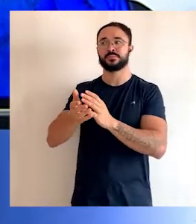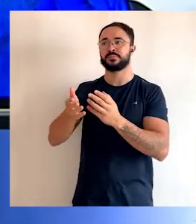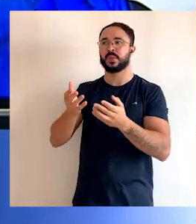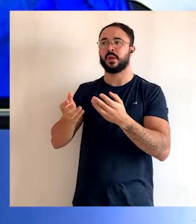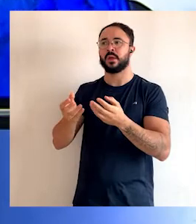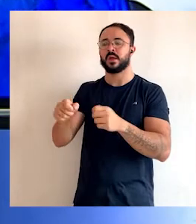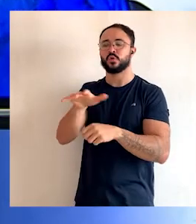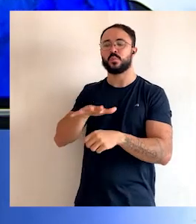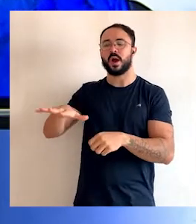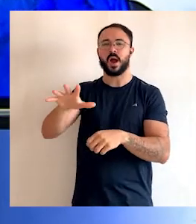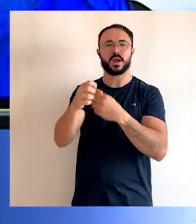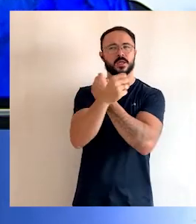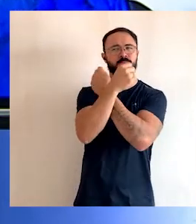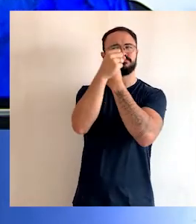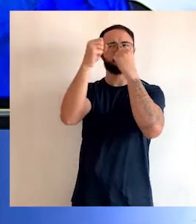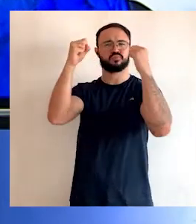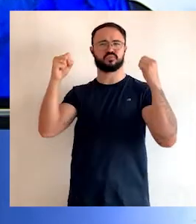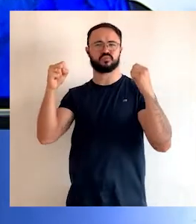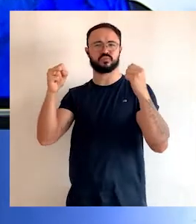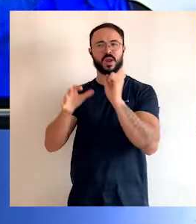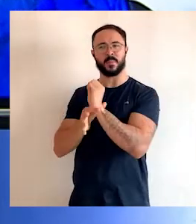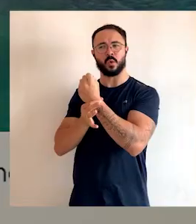contra a devastação do Pantanal.